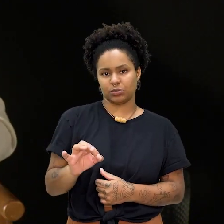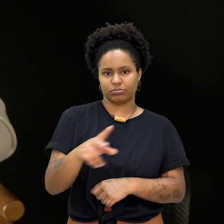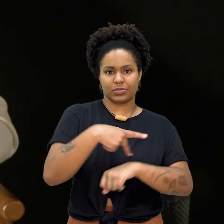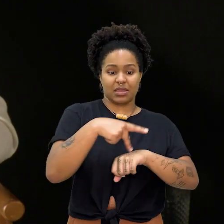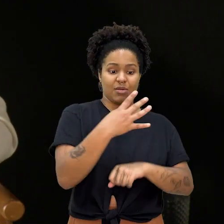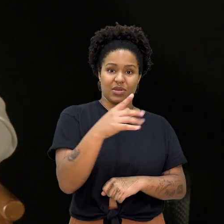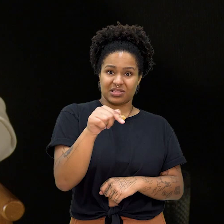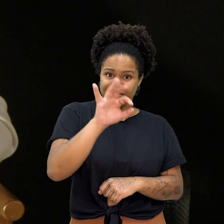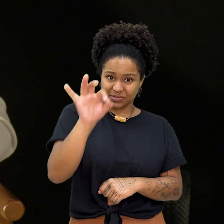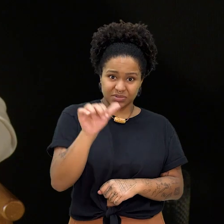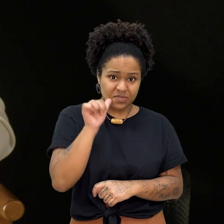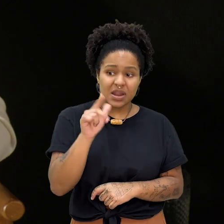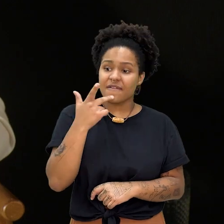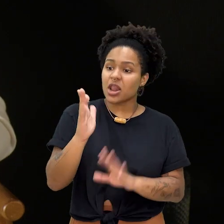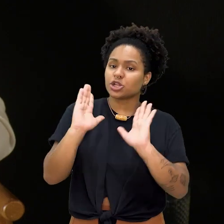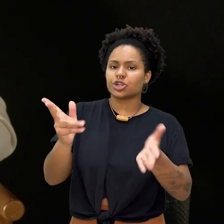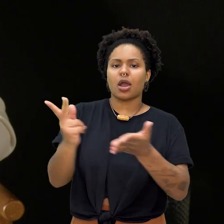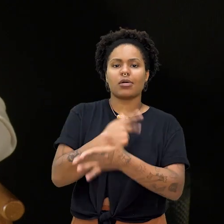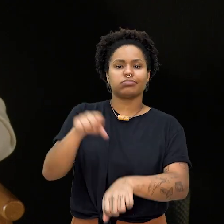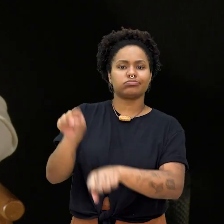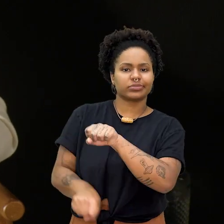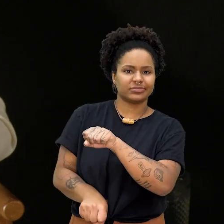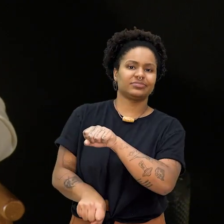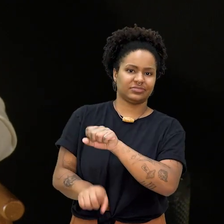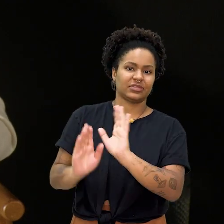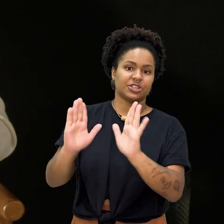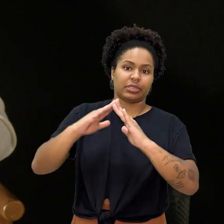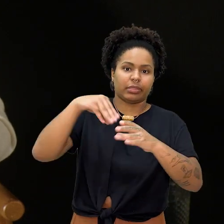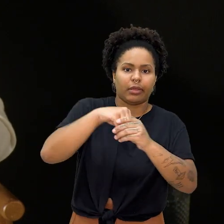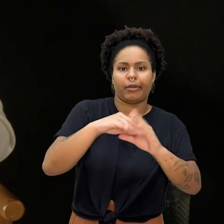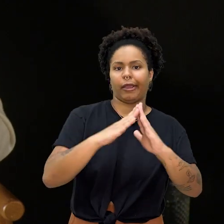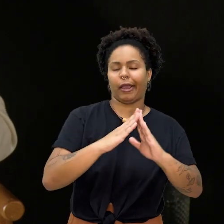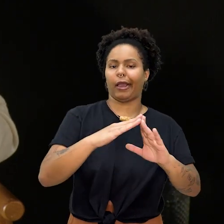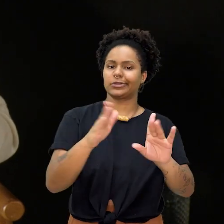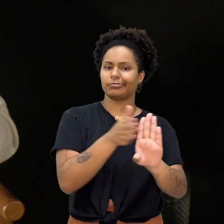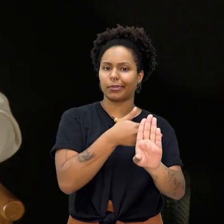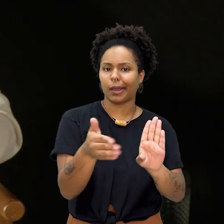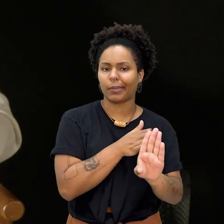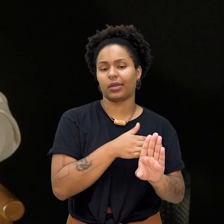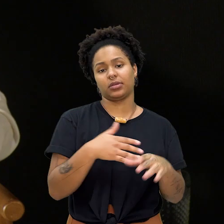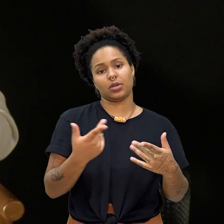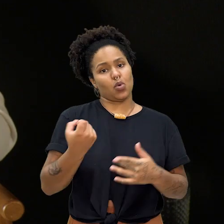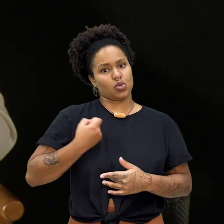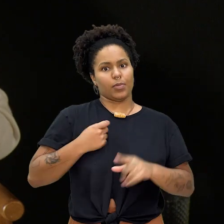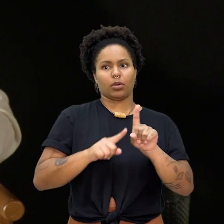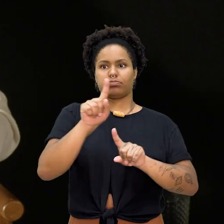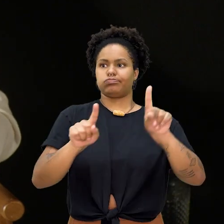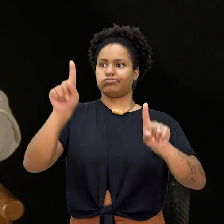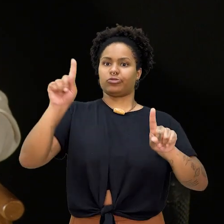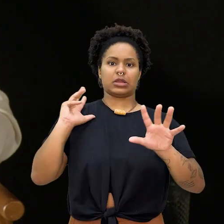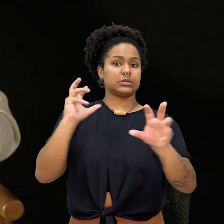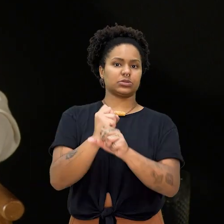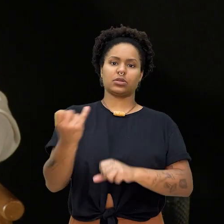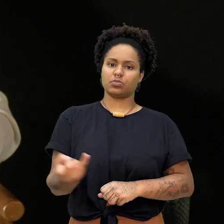que 47% das mulheres falaram já terem sofrido de violência doméstica. Então, são números muito altos e são